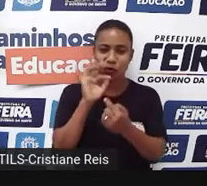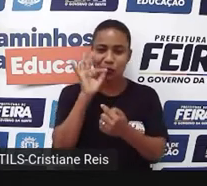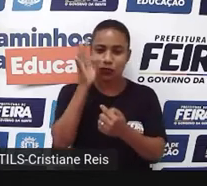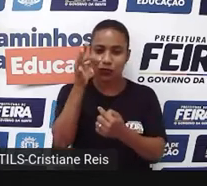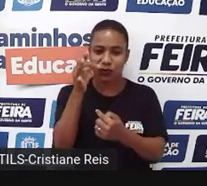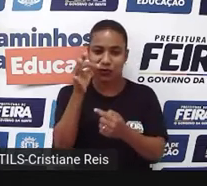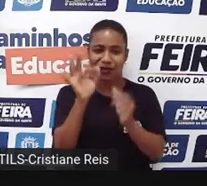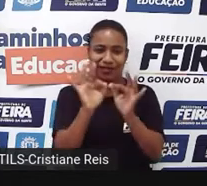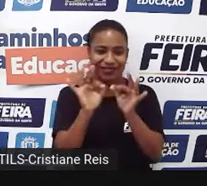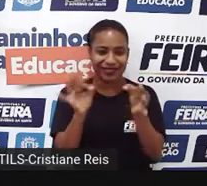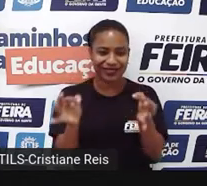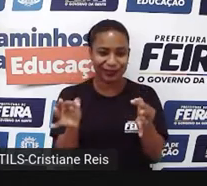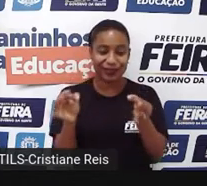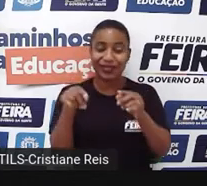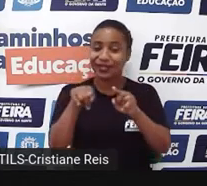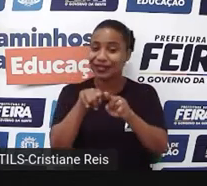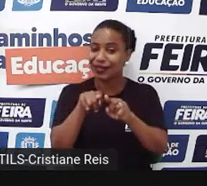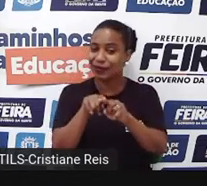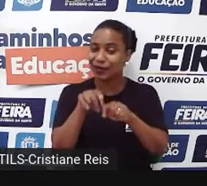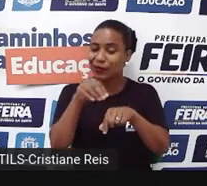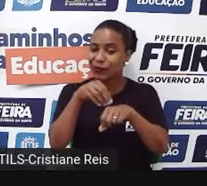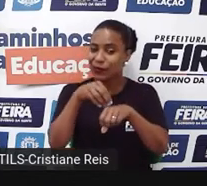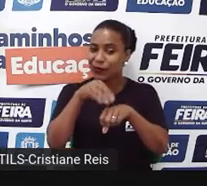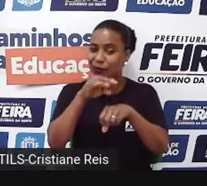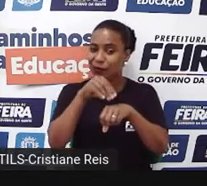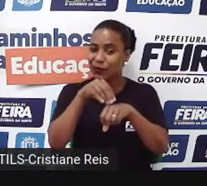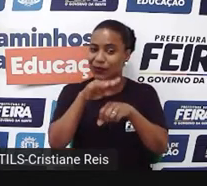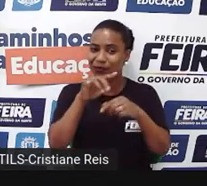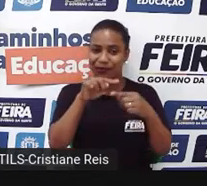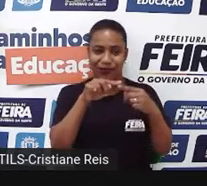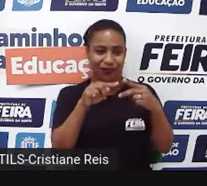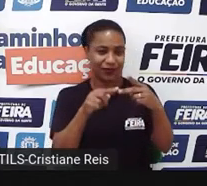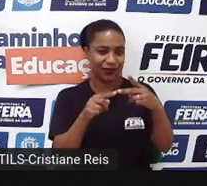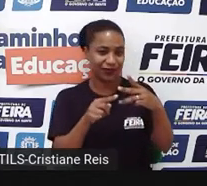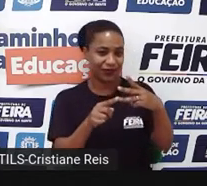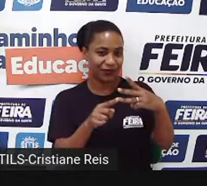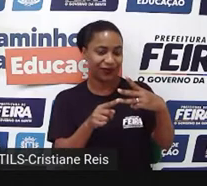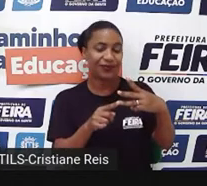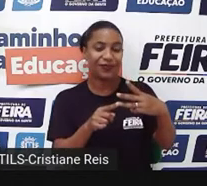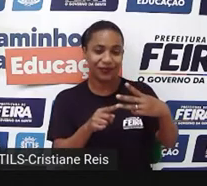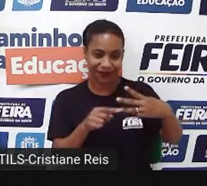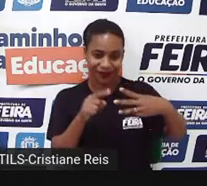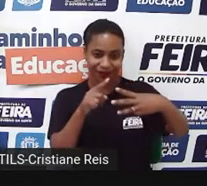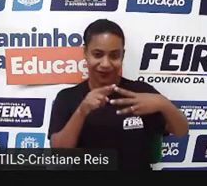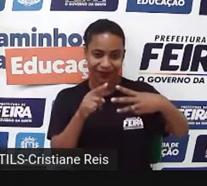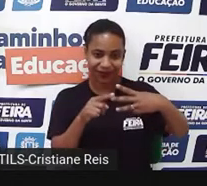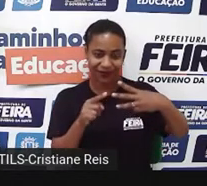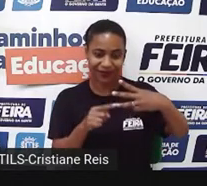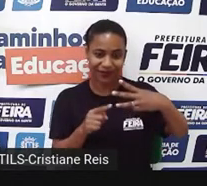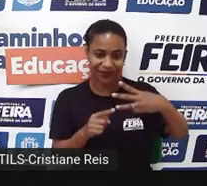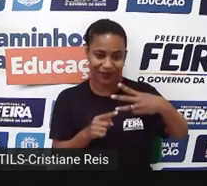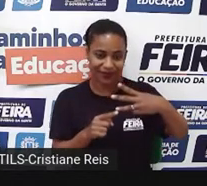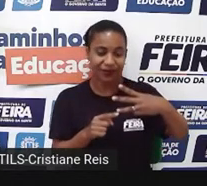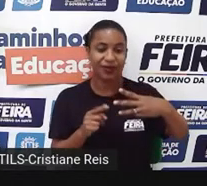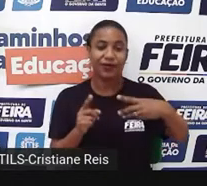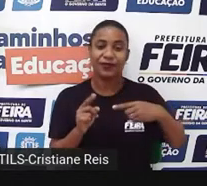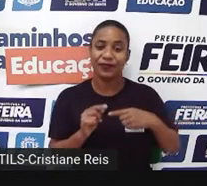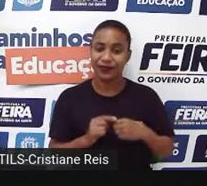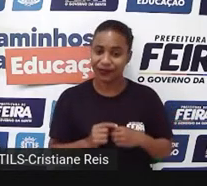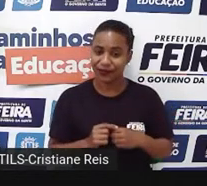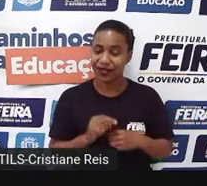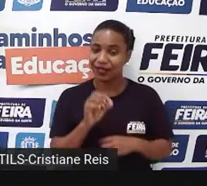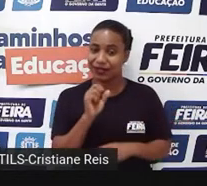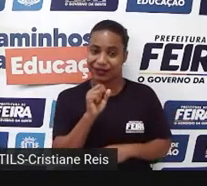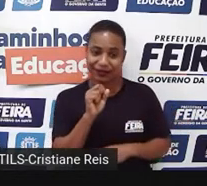se esqueçam daquelas outras dicas, olha aqui, tips, de organização do seu caderno. Caso